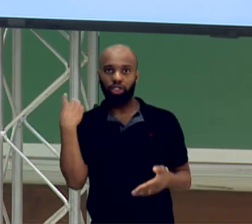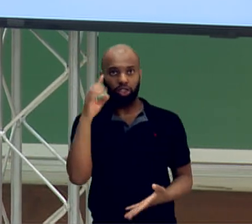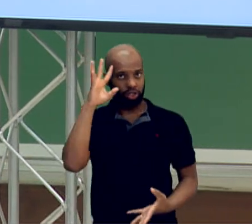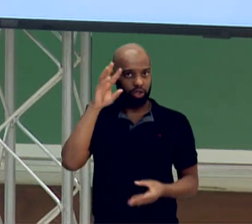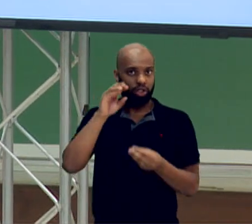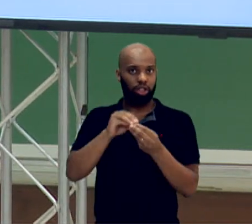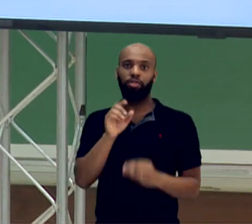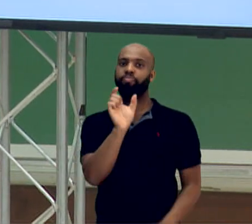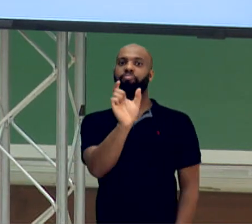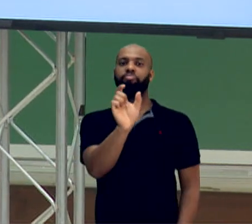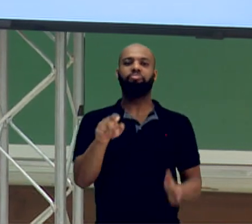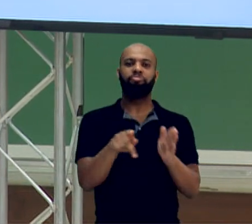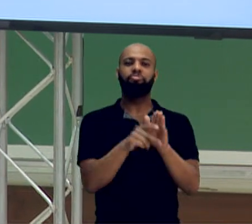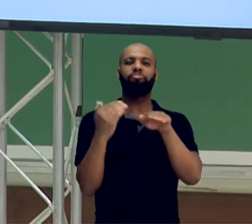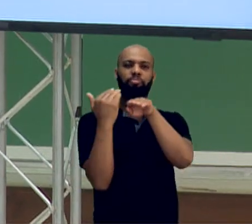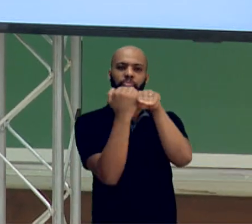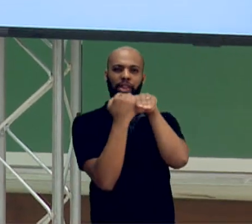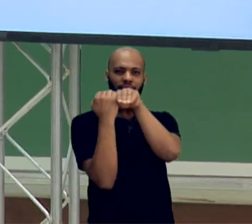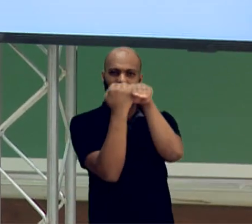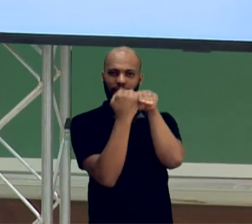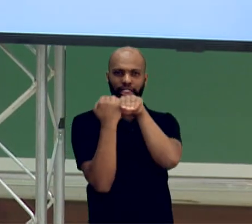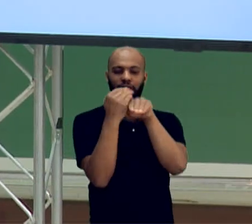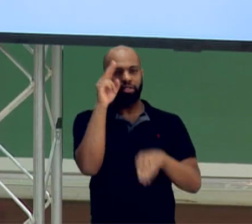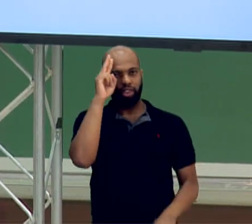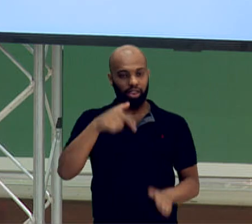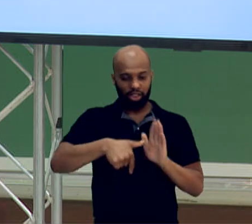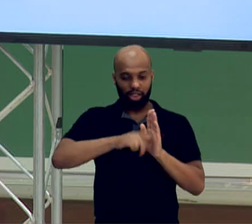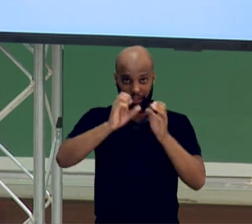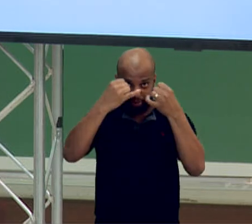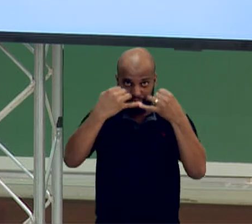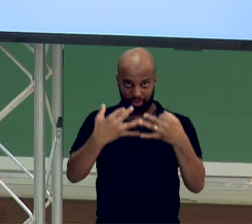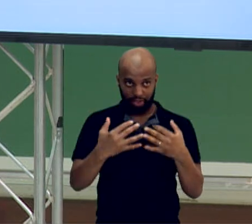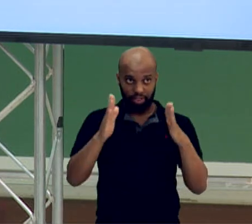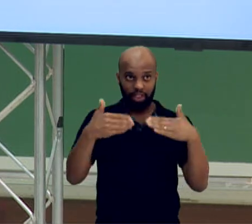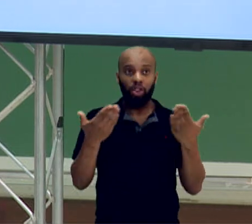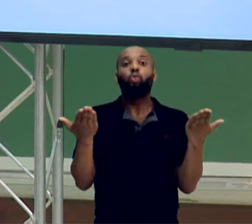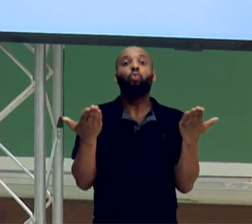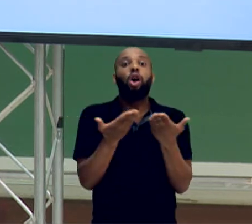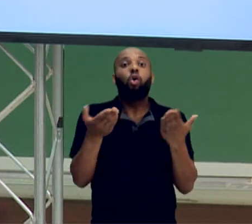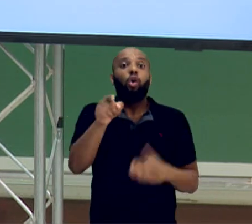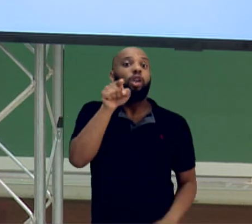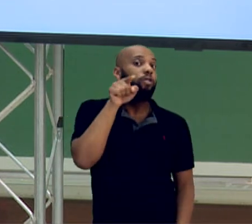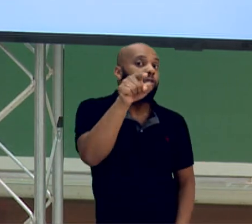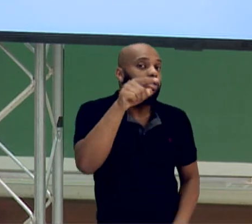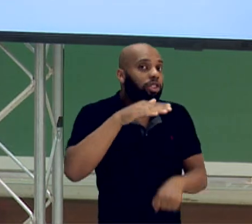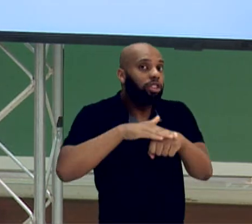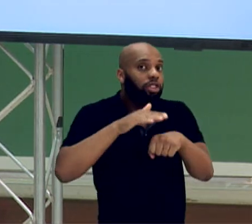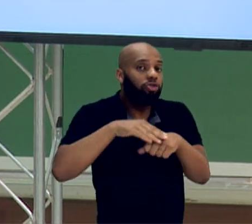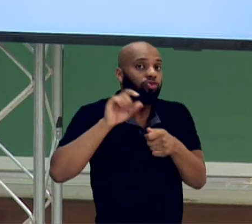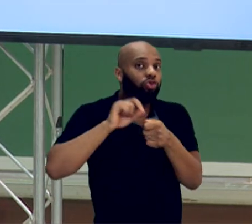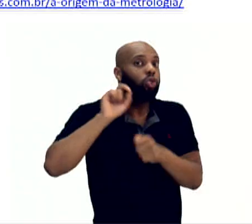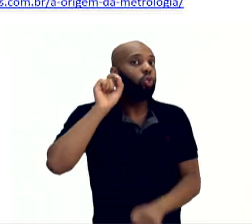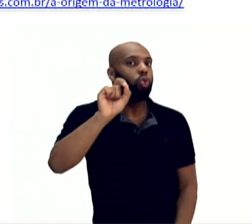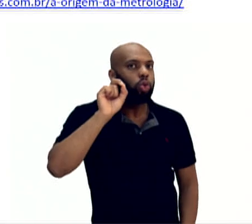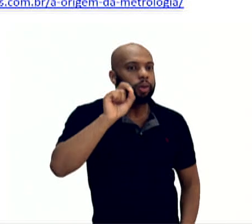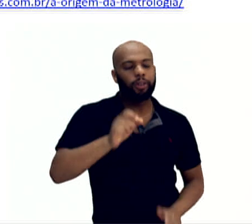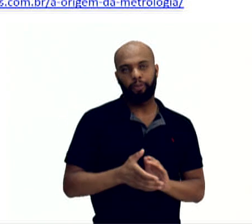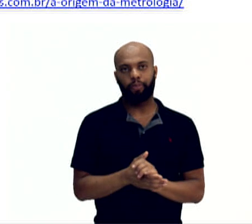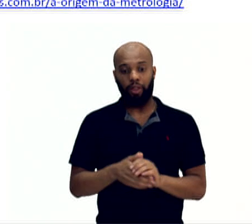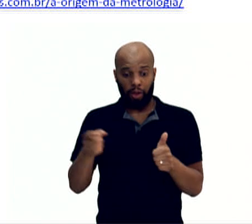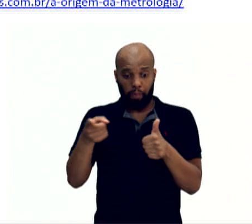falar de comprimento, eu vou trazer o desenho para vocês, tá bom? Muito bem. Então, comprimento, a gente vai